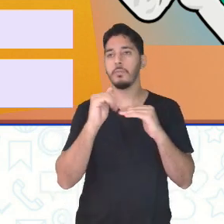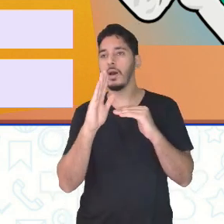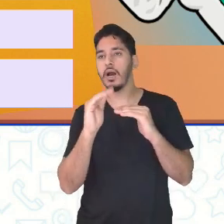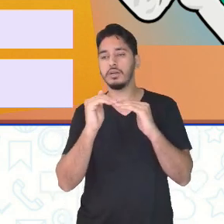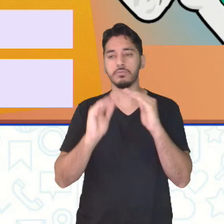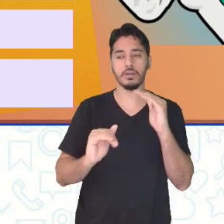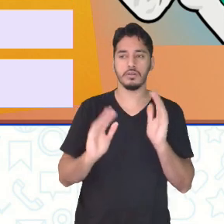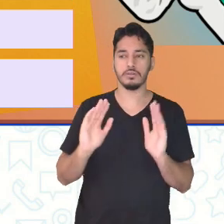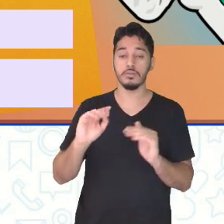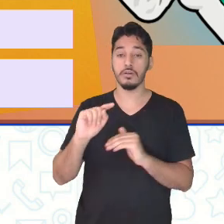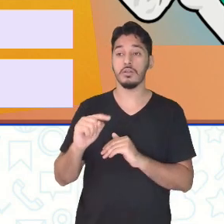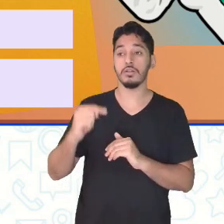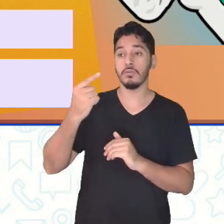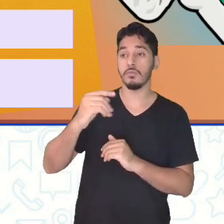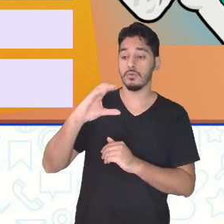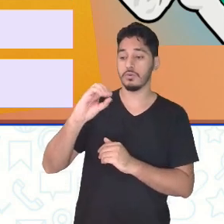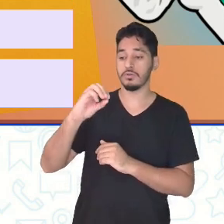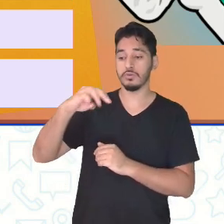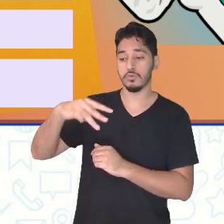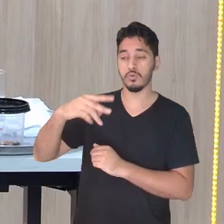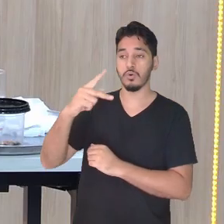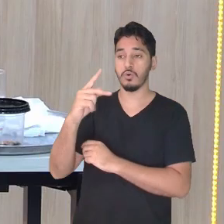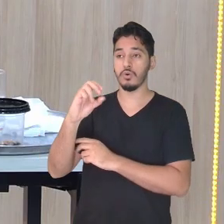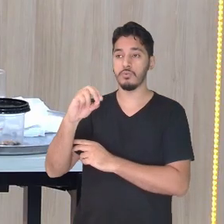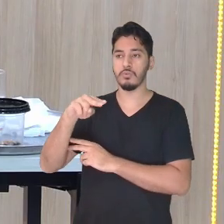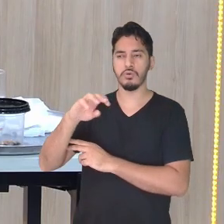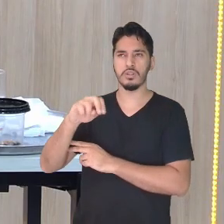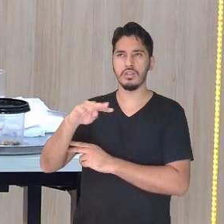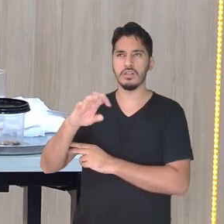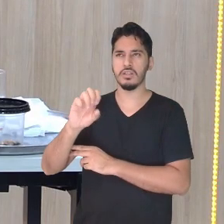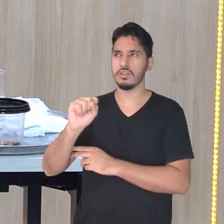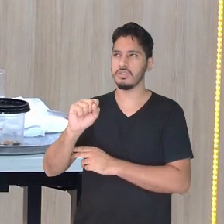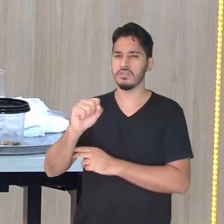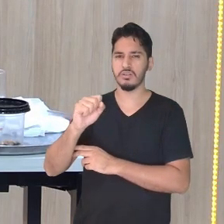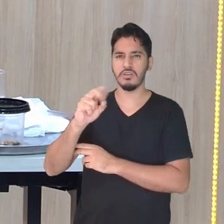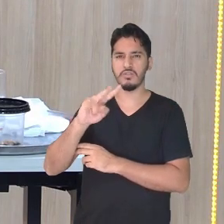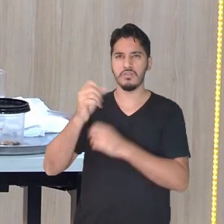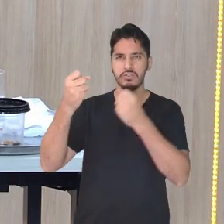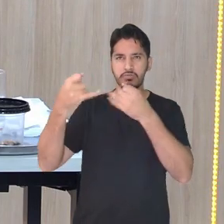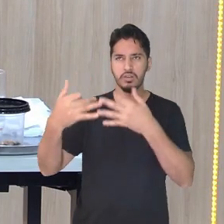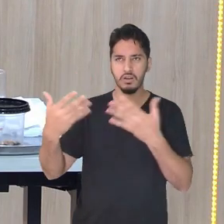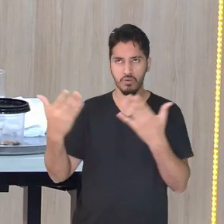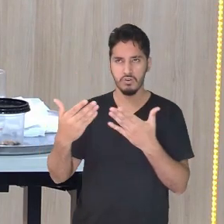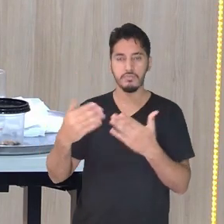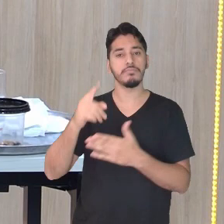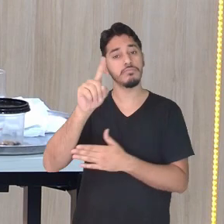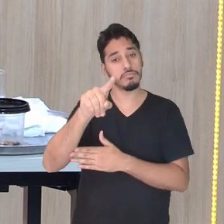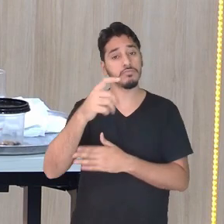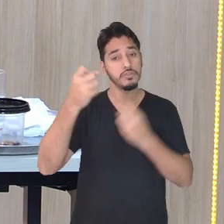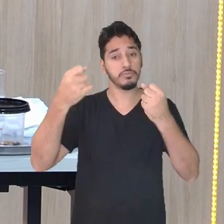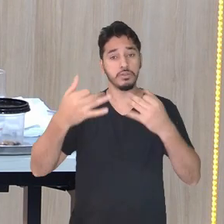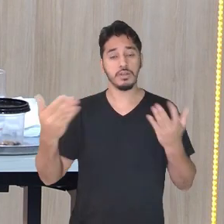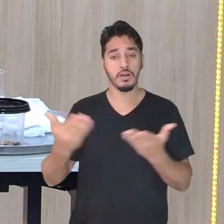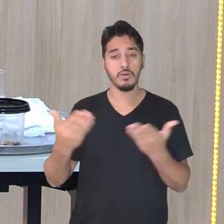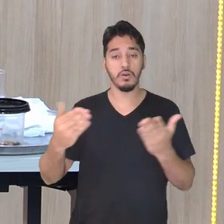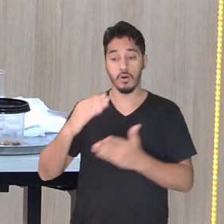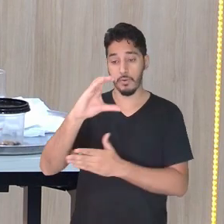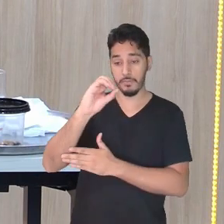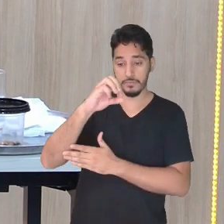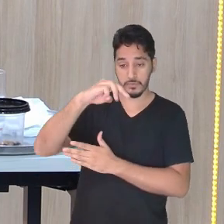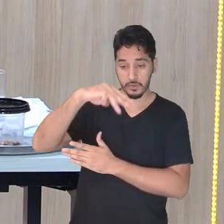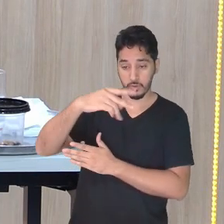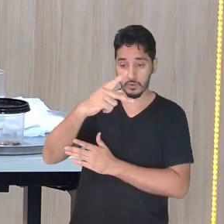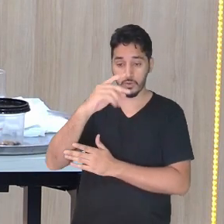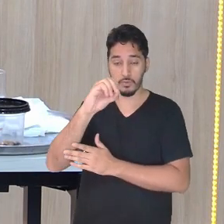E depois, componentes. Professora, componente, a senhora vai explicar agora. Isso mesmo, pessoal. Componente, a gente vai dizer o